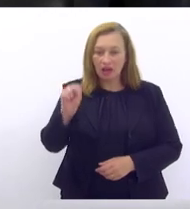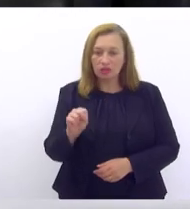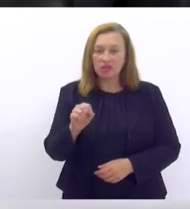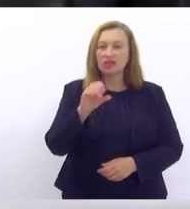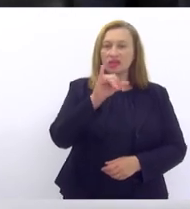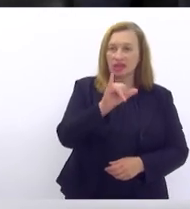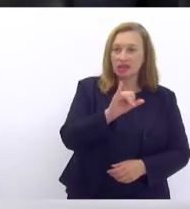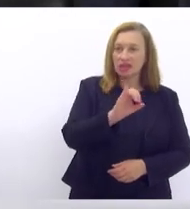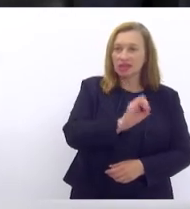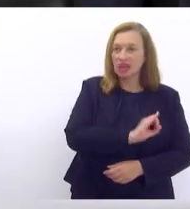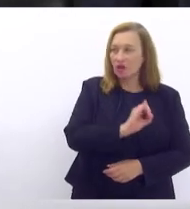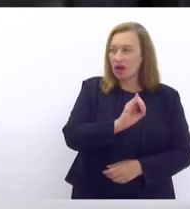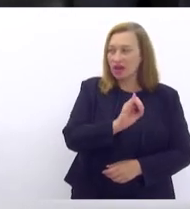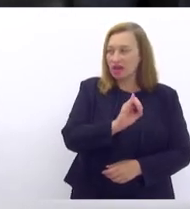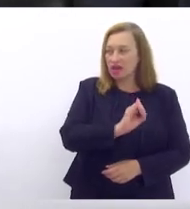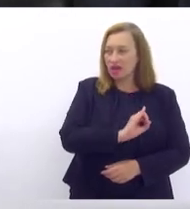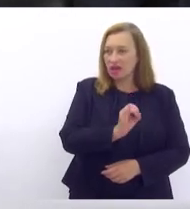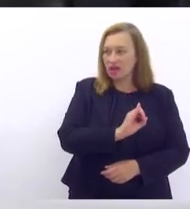Itaguaí.